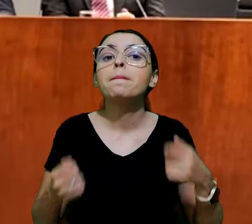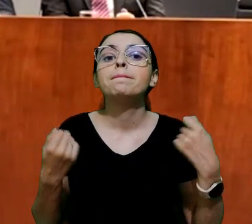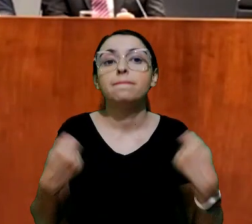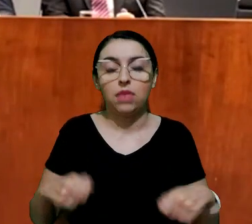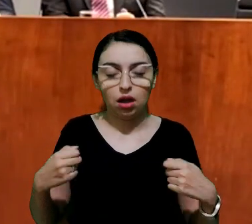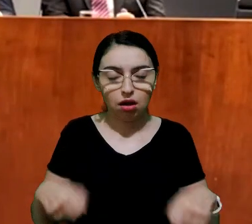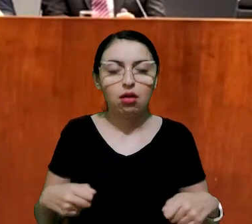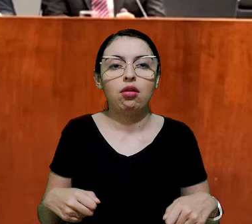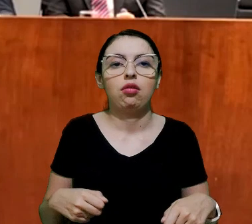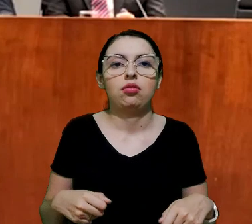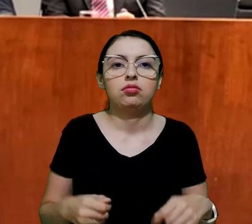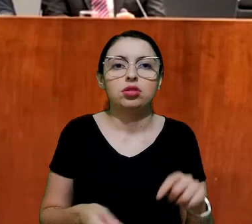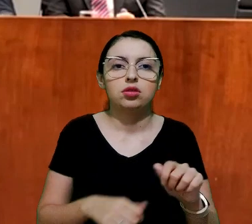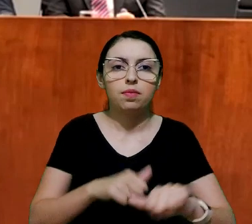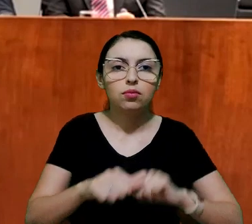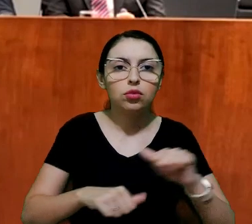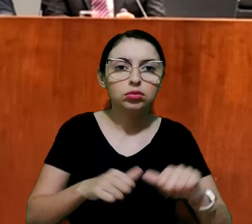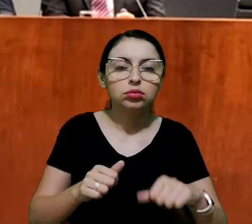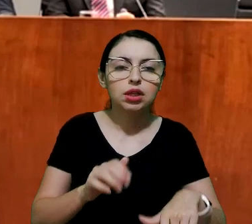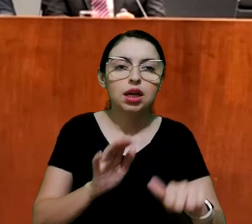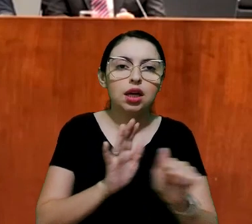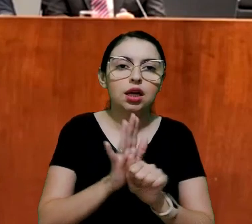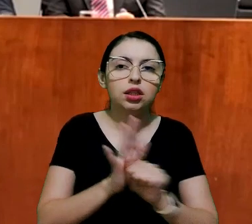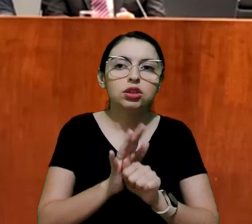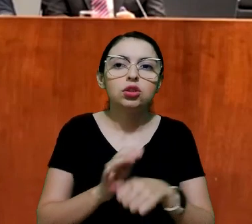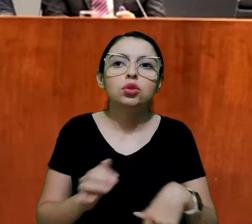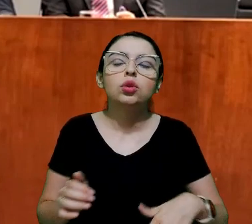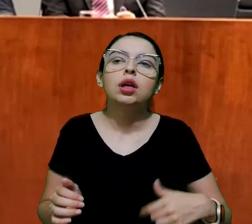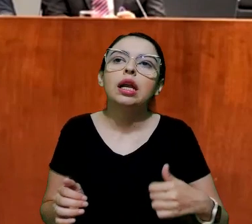né, nessa alteração do artigo 1700, lá, pela Lei